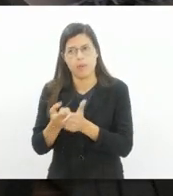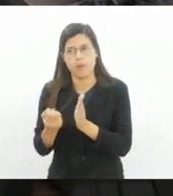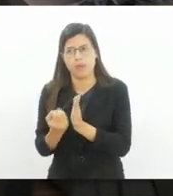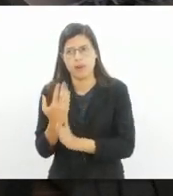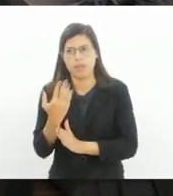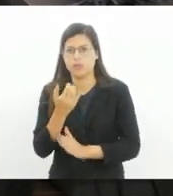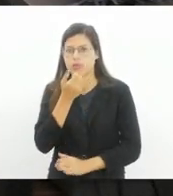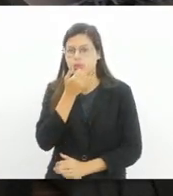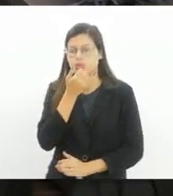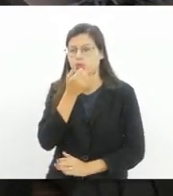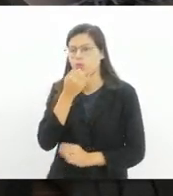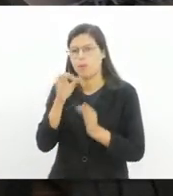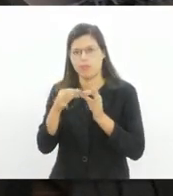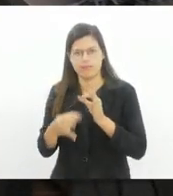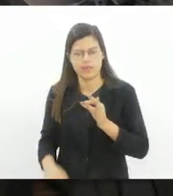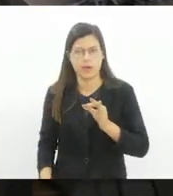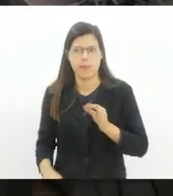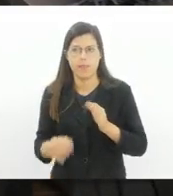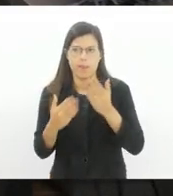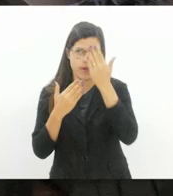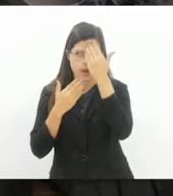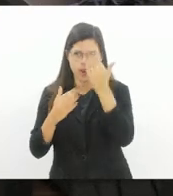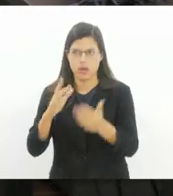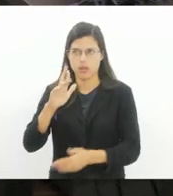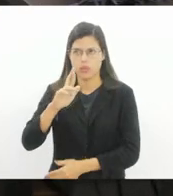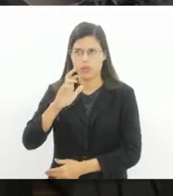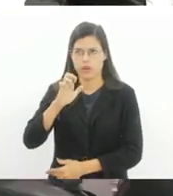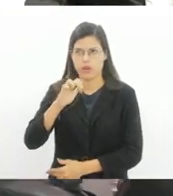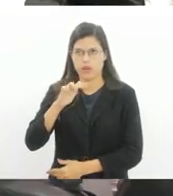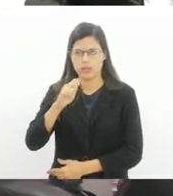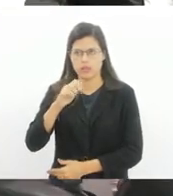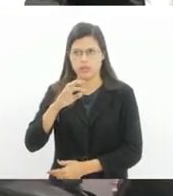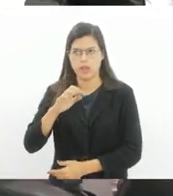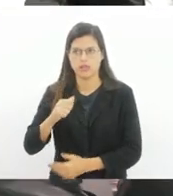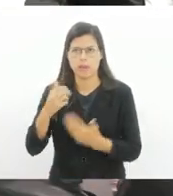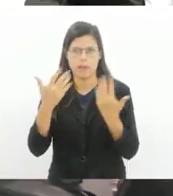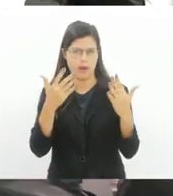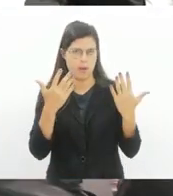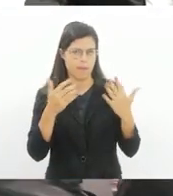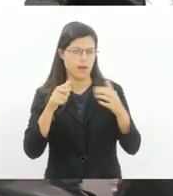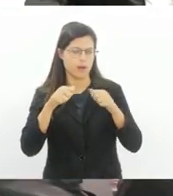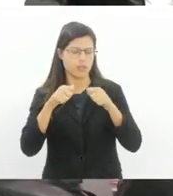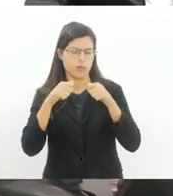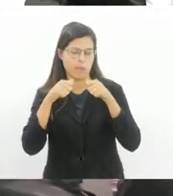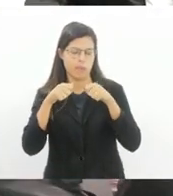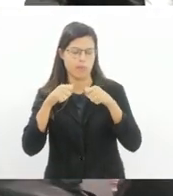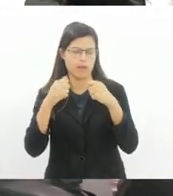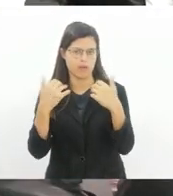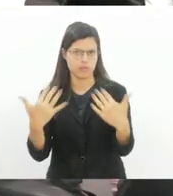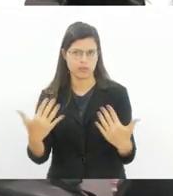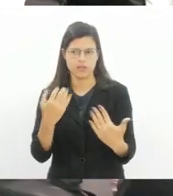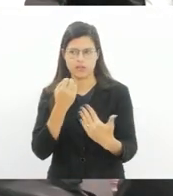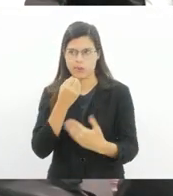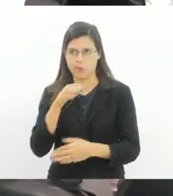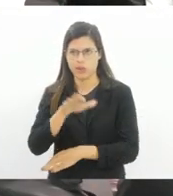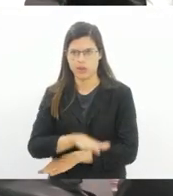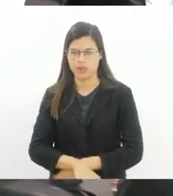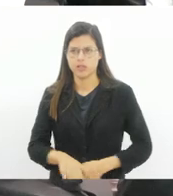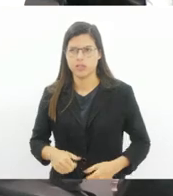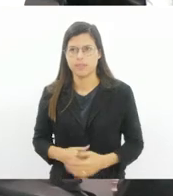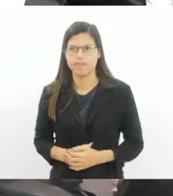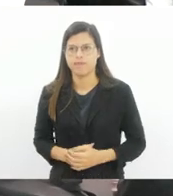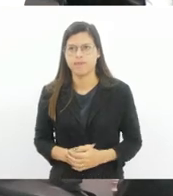tempo de fala. E obrigada, Renata, pelo espaço. Parabéns pela audiência. Parabéns a todas. Boa tarde.